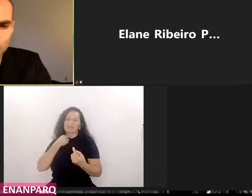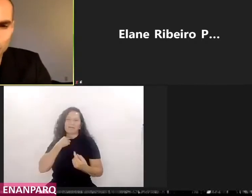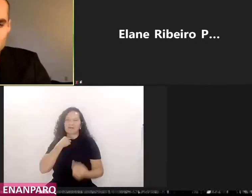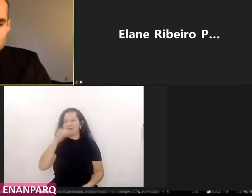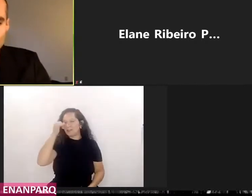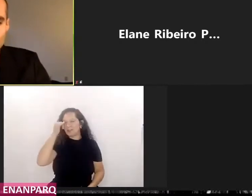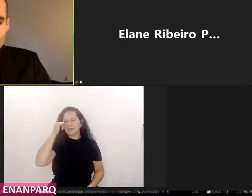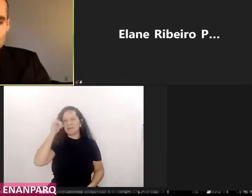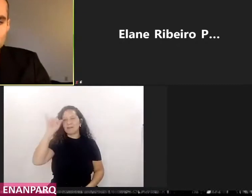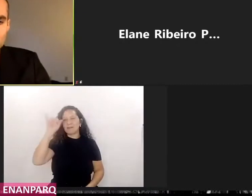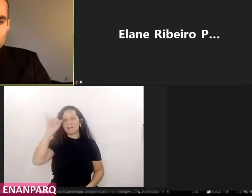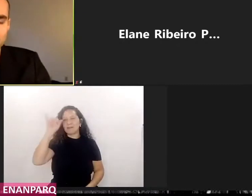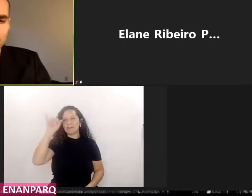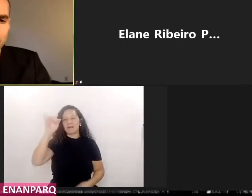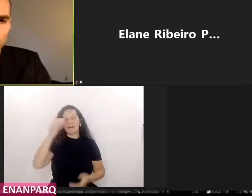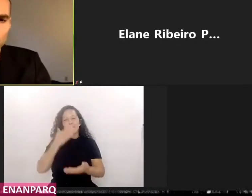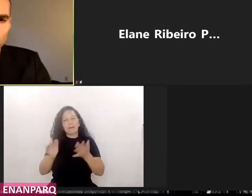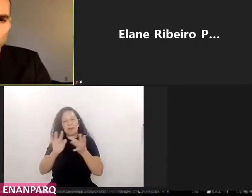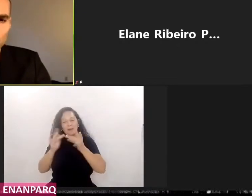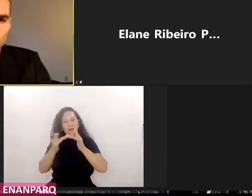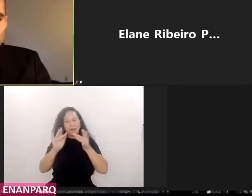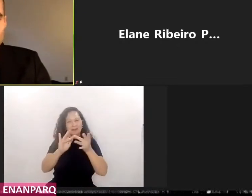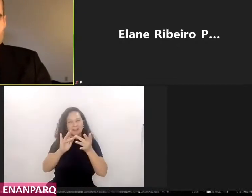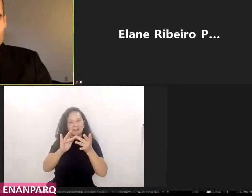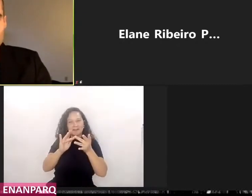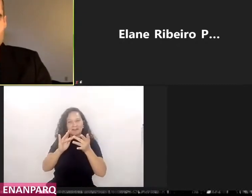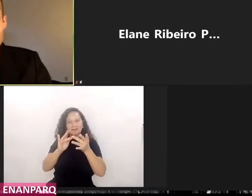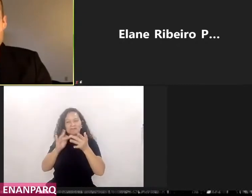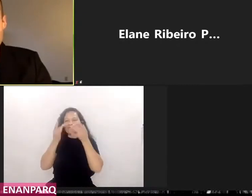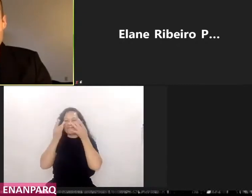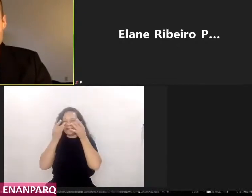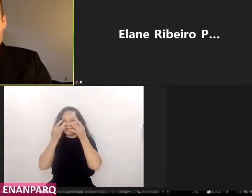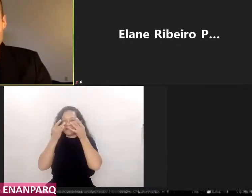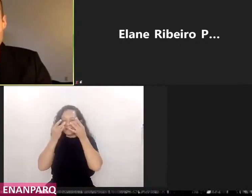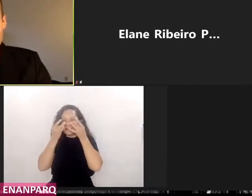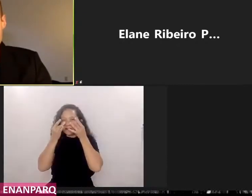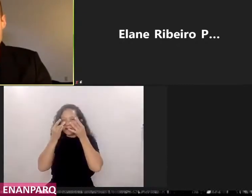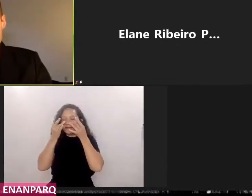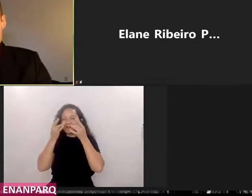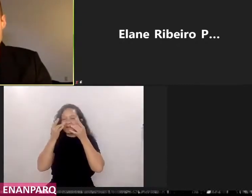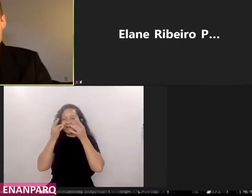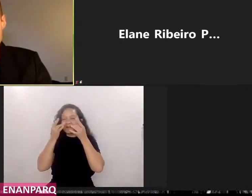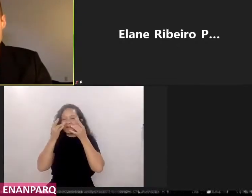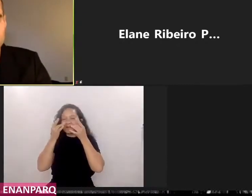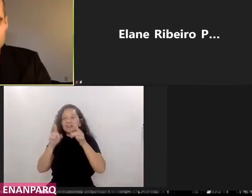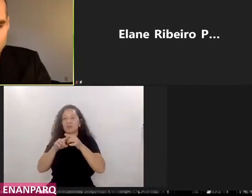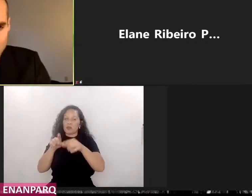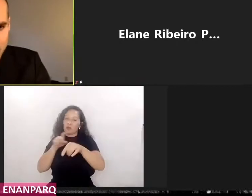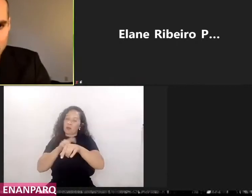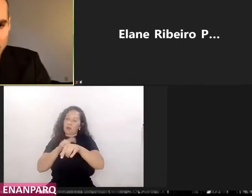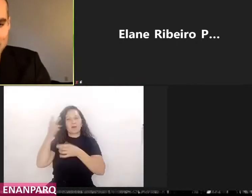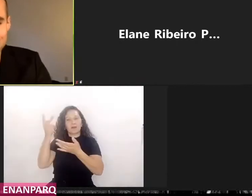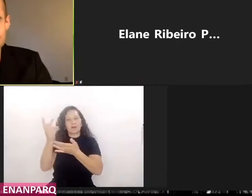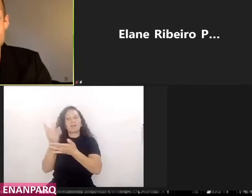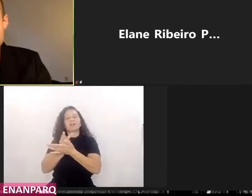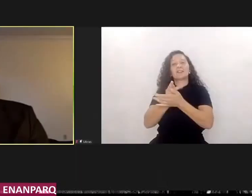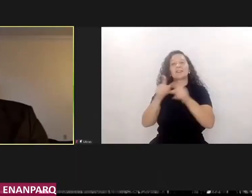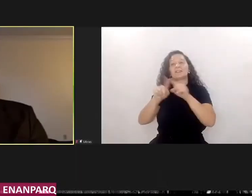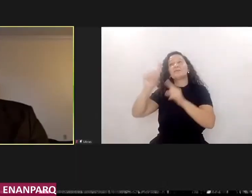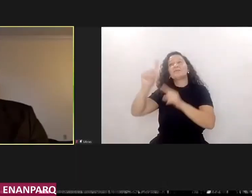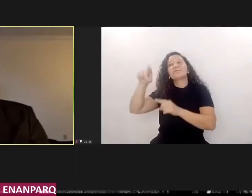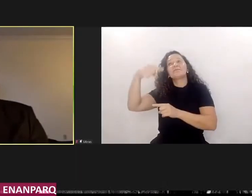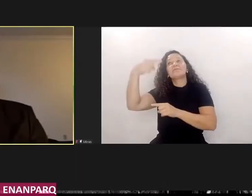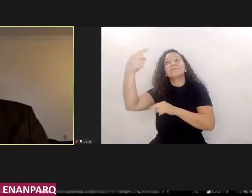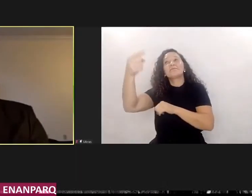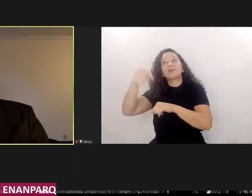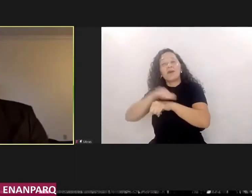contato e troca mais pessoal, tanto durante quanto depois da palestra. Então, por exemplo, eu nem sei